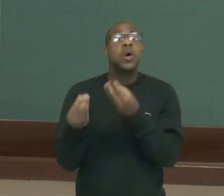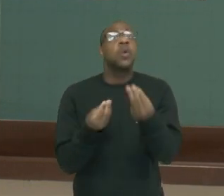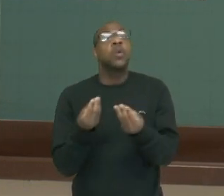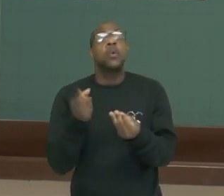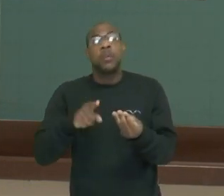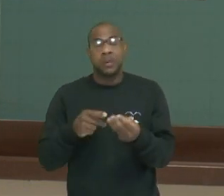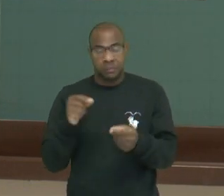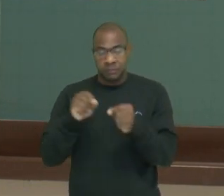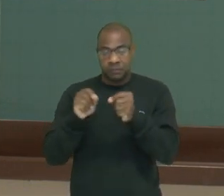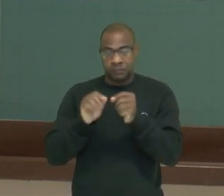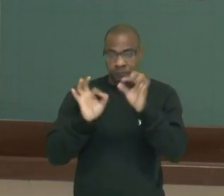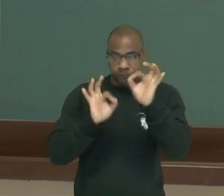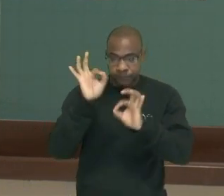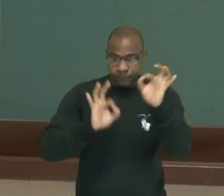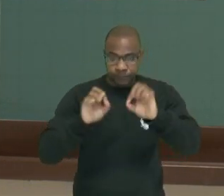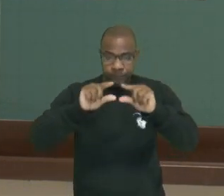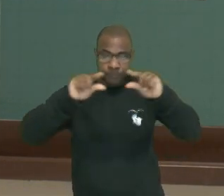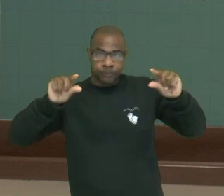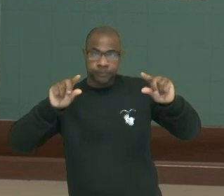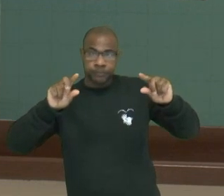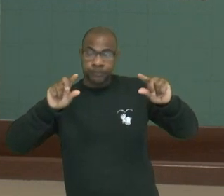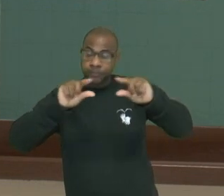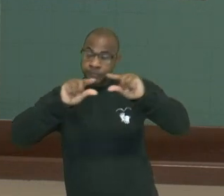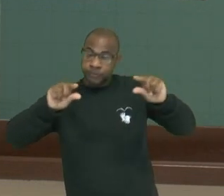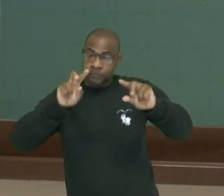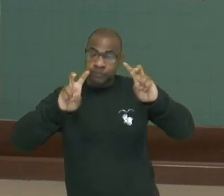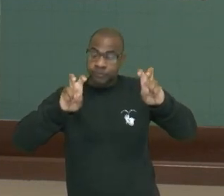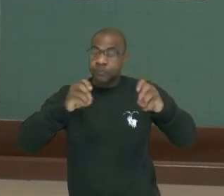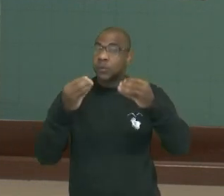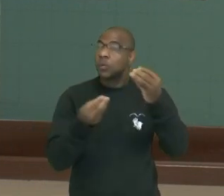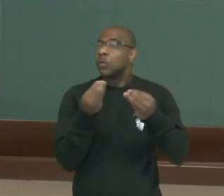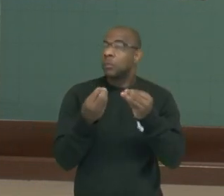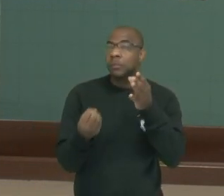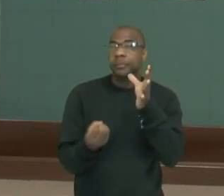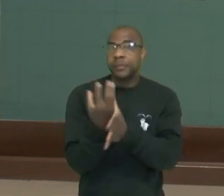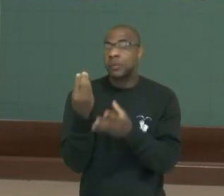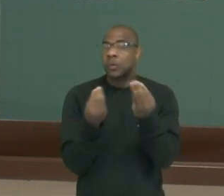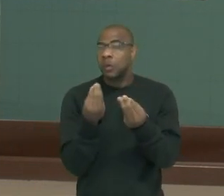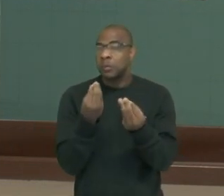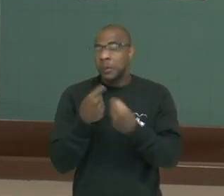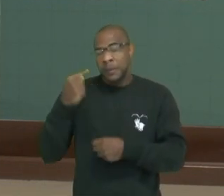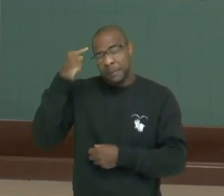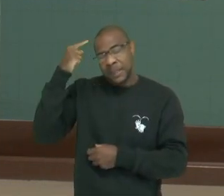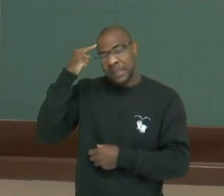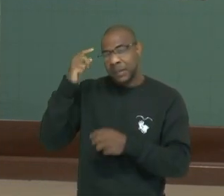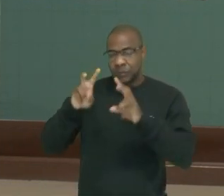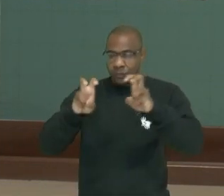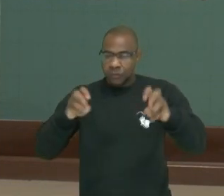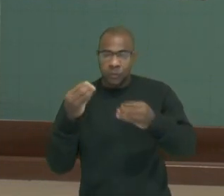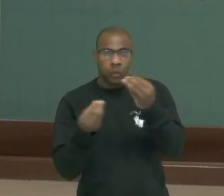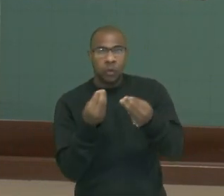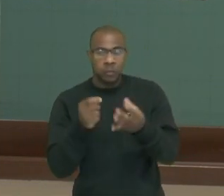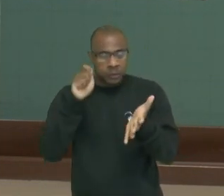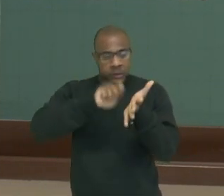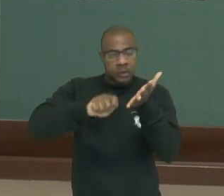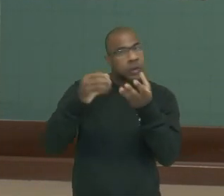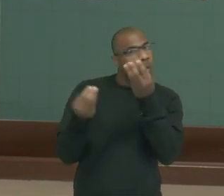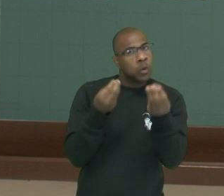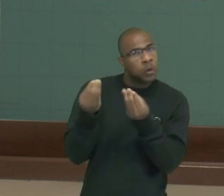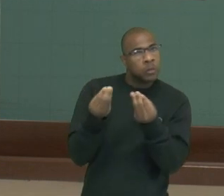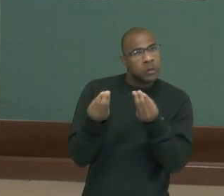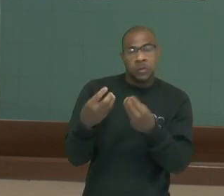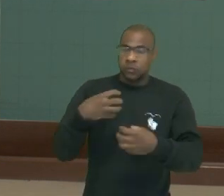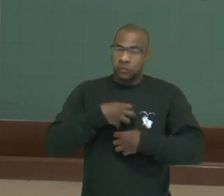a elaboração do título dessa entrevista, como o título foi pensado, como ele foi escrito, de forma